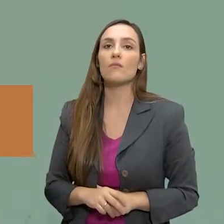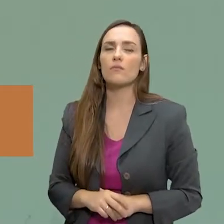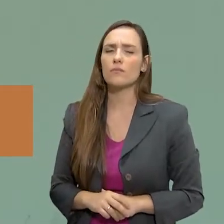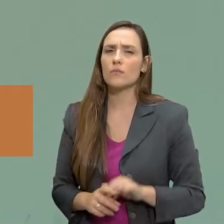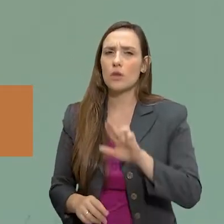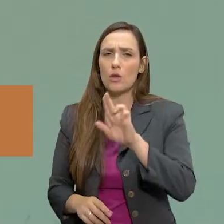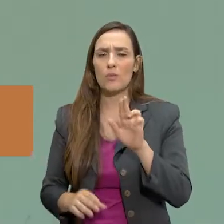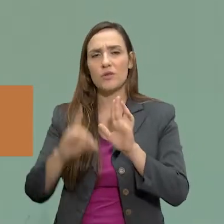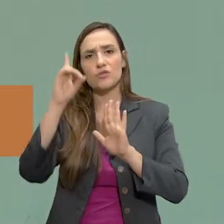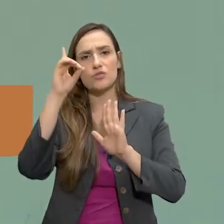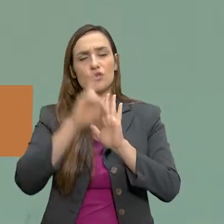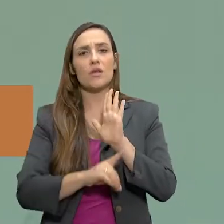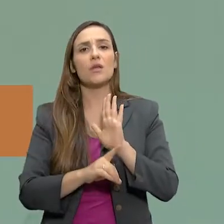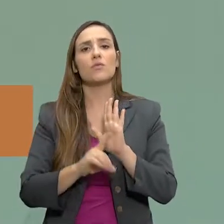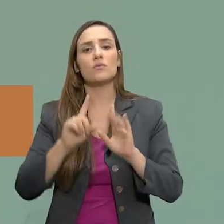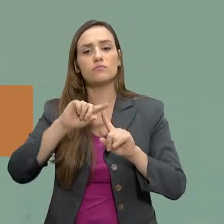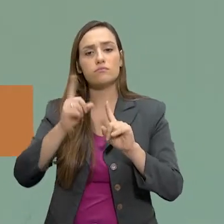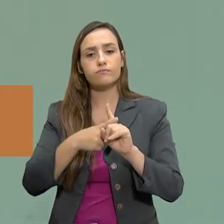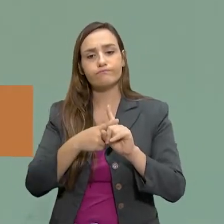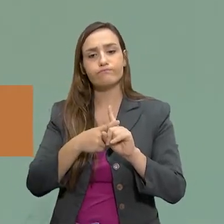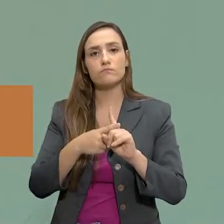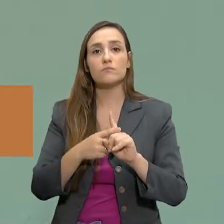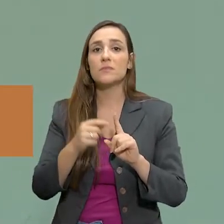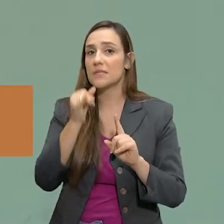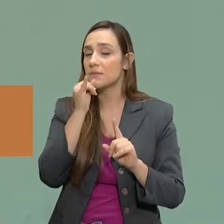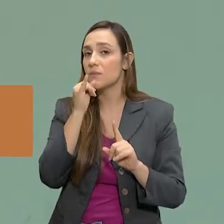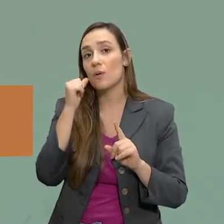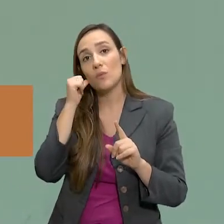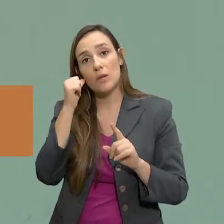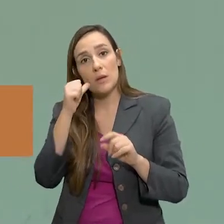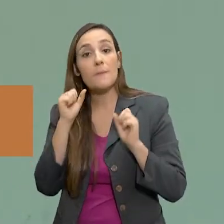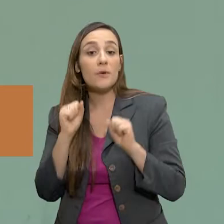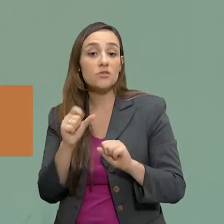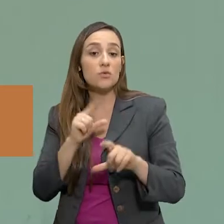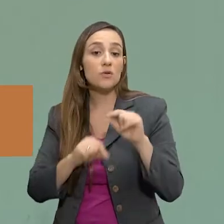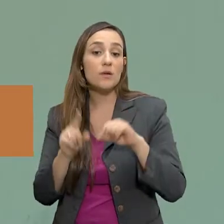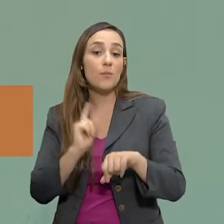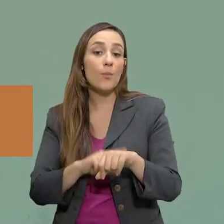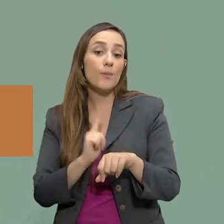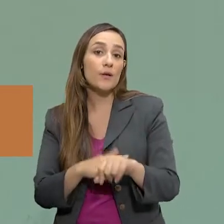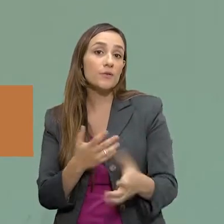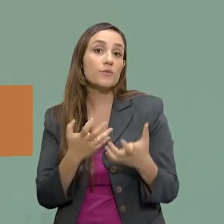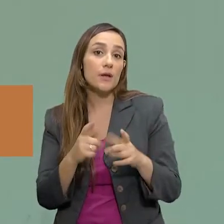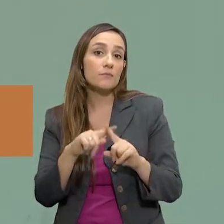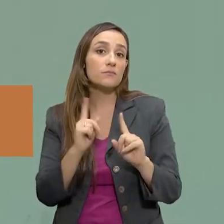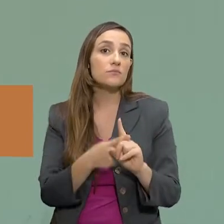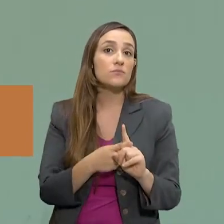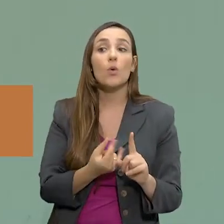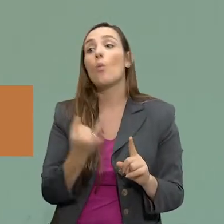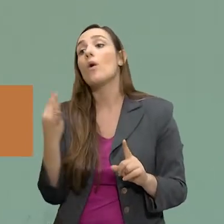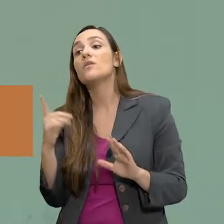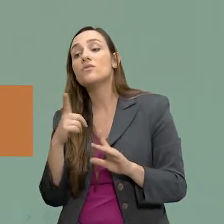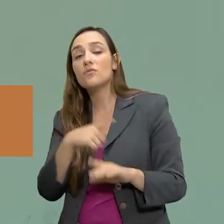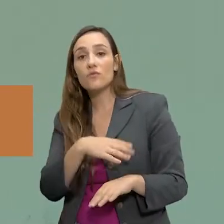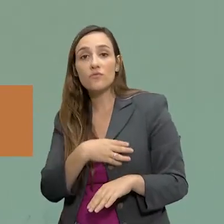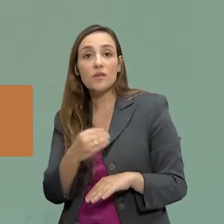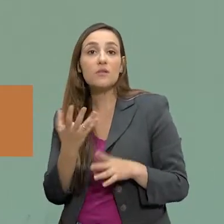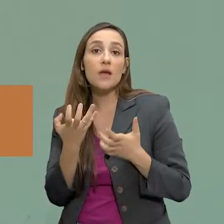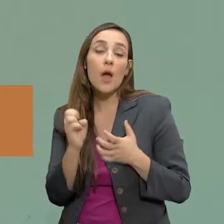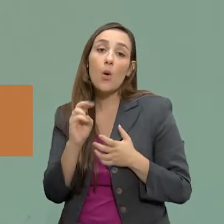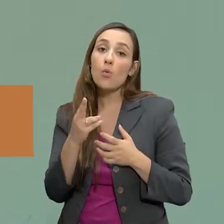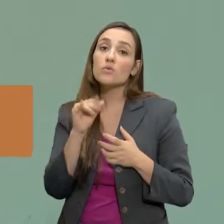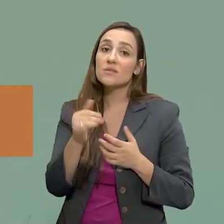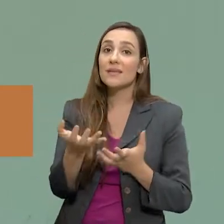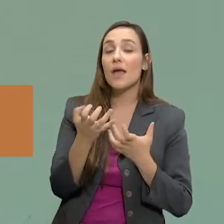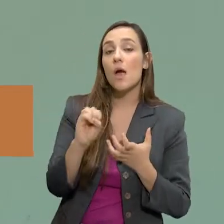Direitos reprodutivos é a mulher ter o direito de escolher o momento que ela quer ter filho, quantos filhos ela vai querer ter, ou se ela vai querer